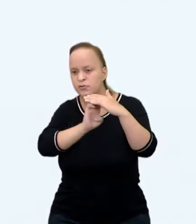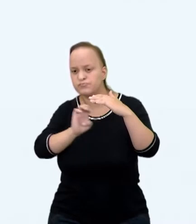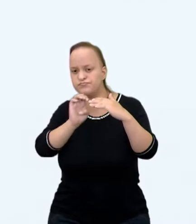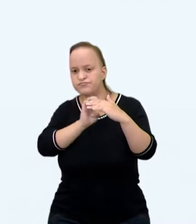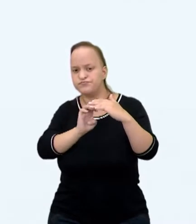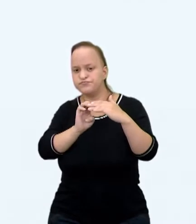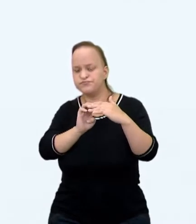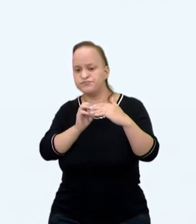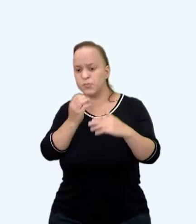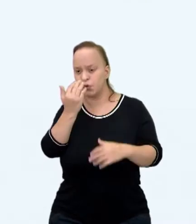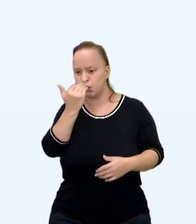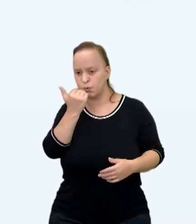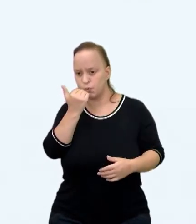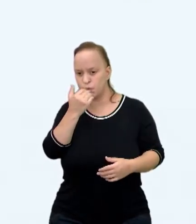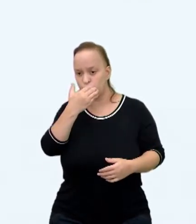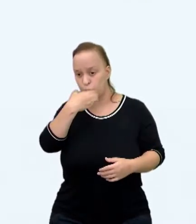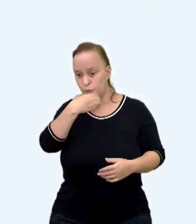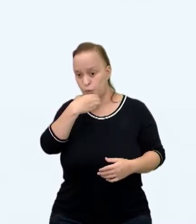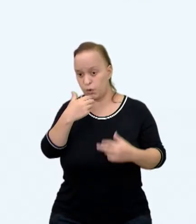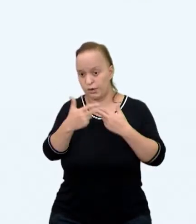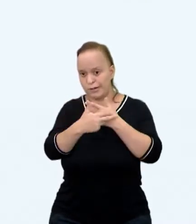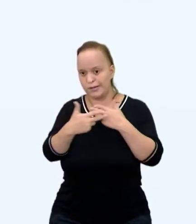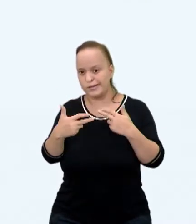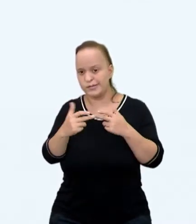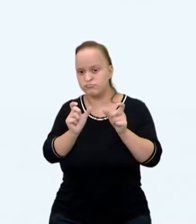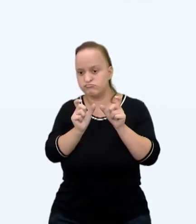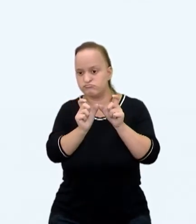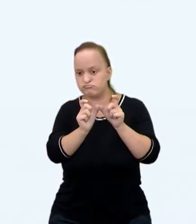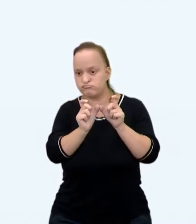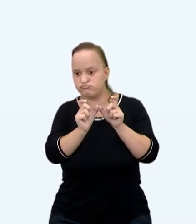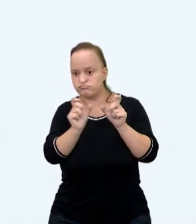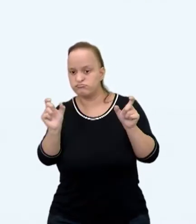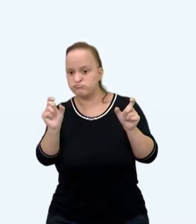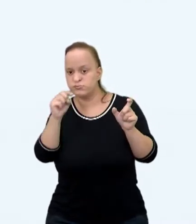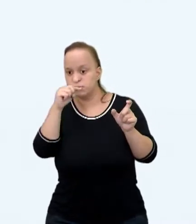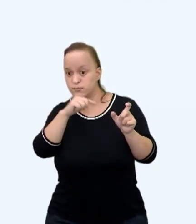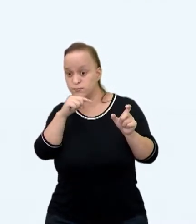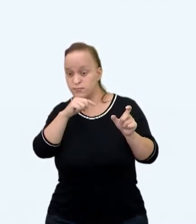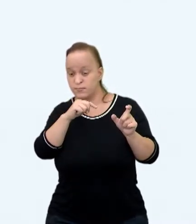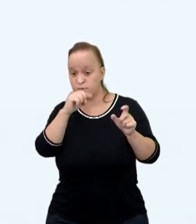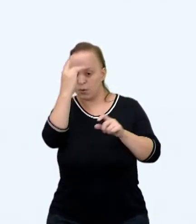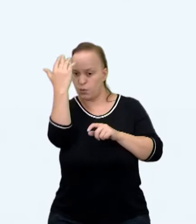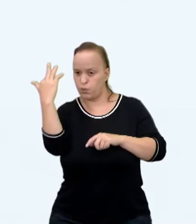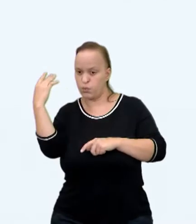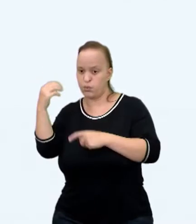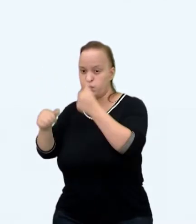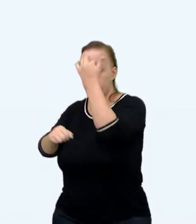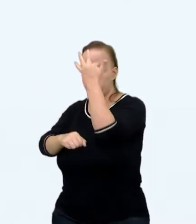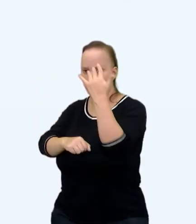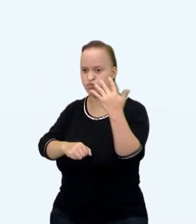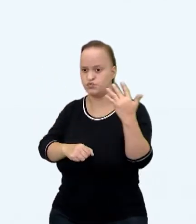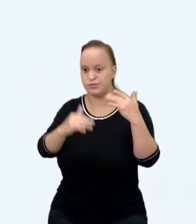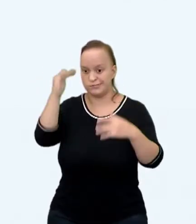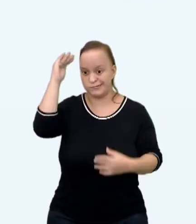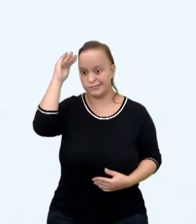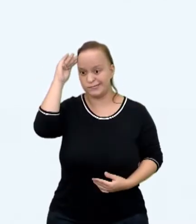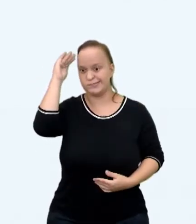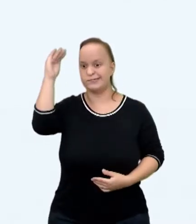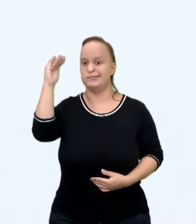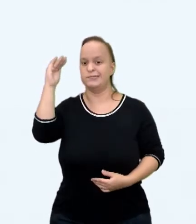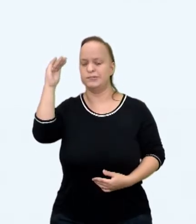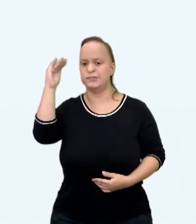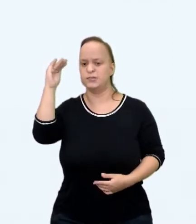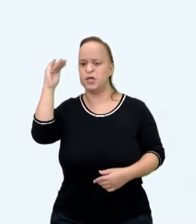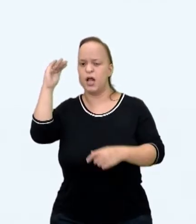notamos é justamente este. Aqui a natureza é a estrela, podendo a imagem da